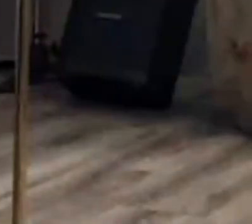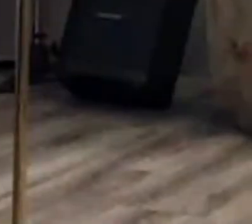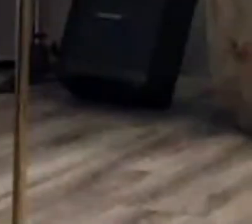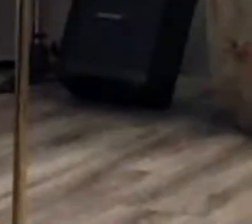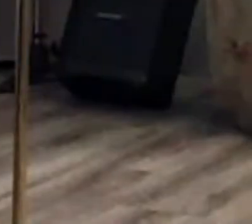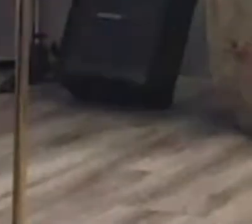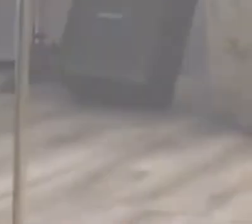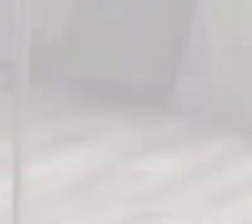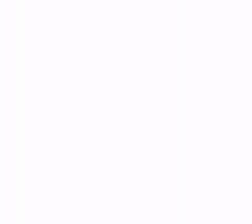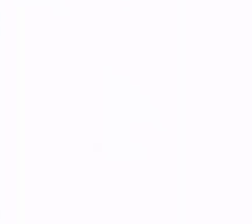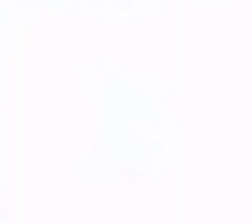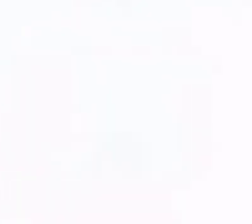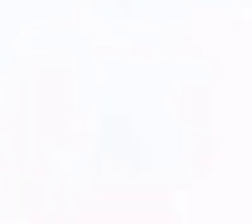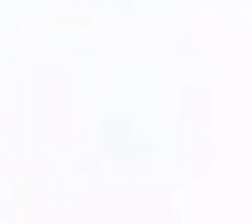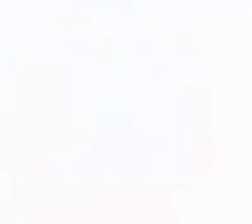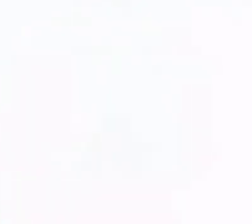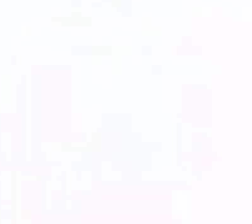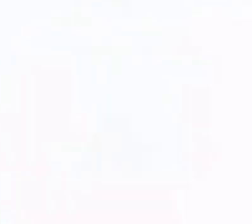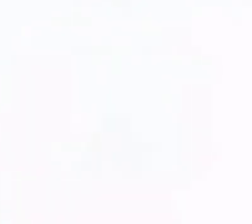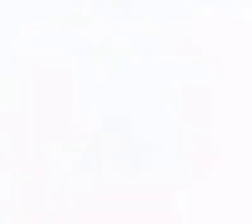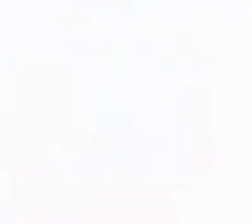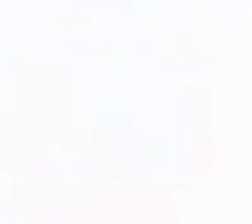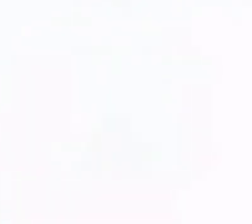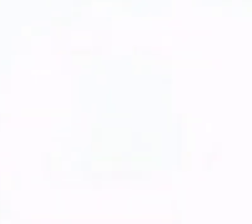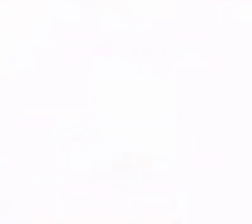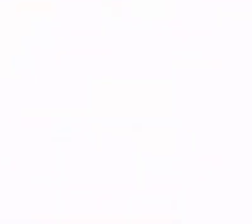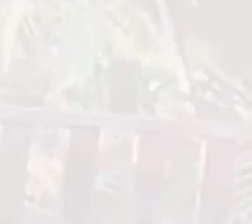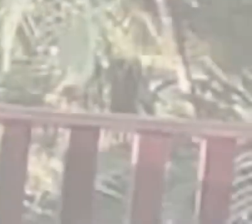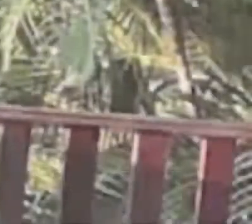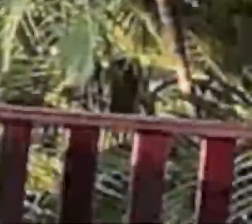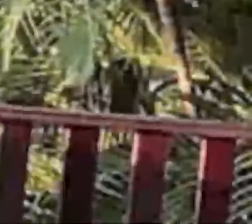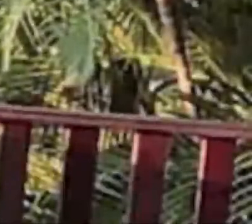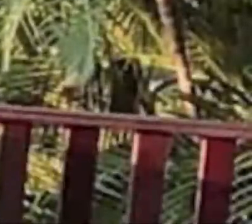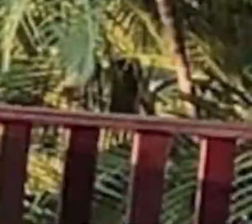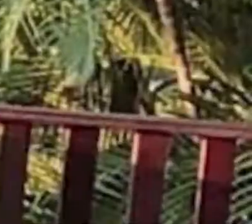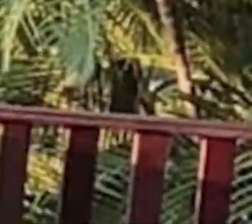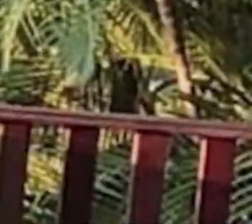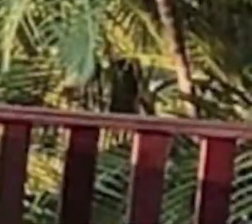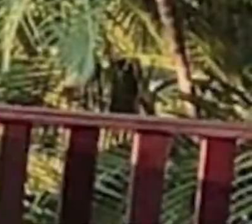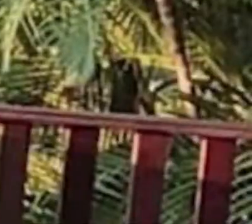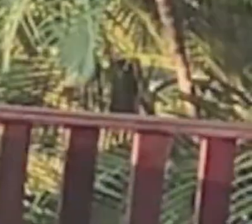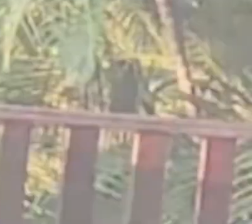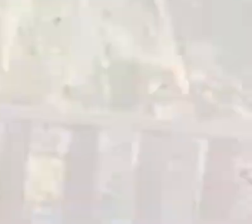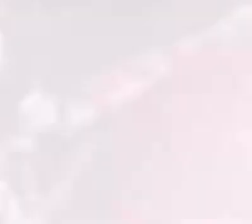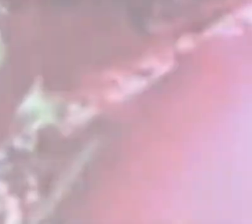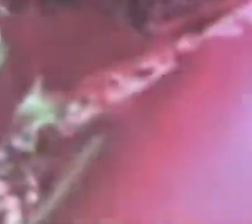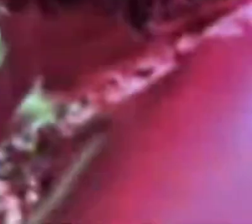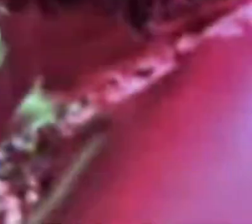Thank you.